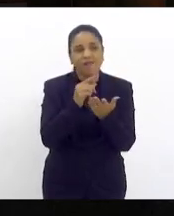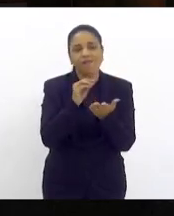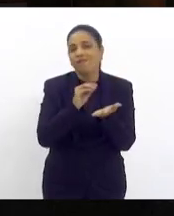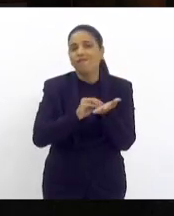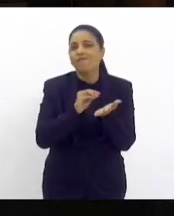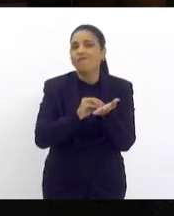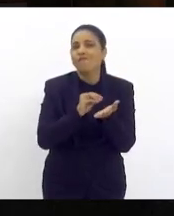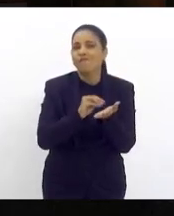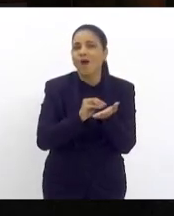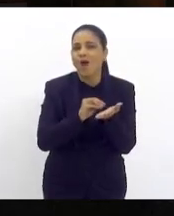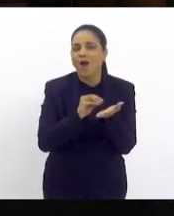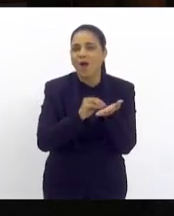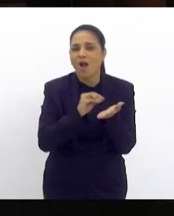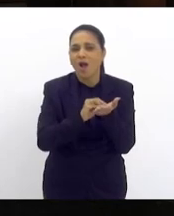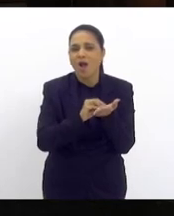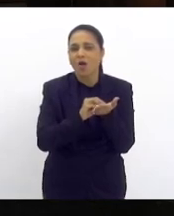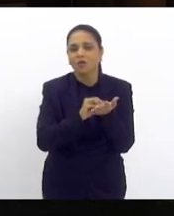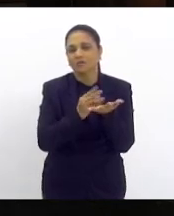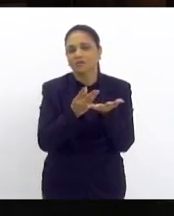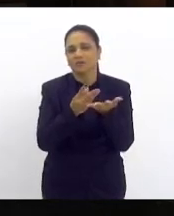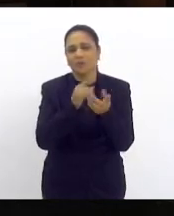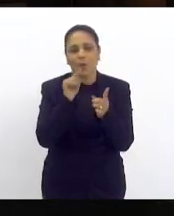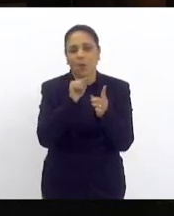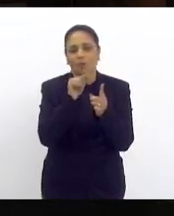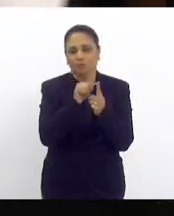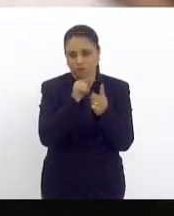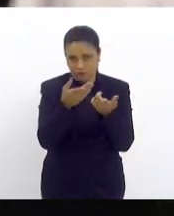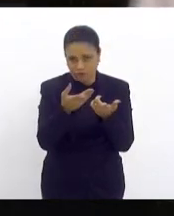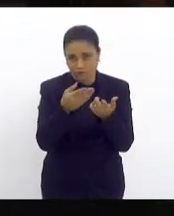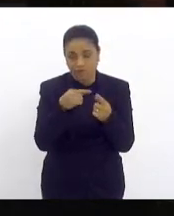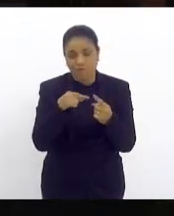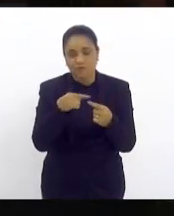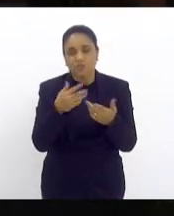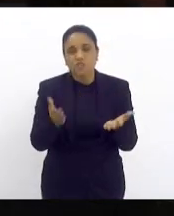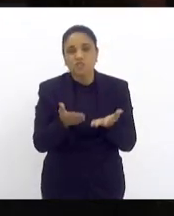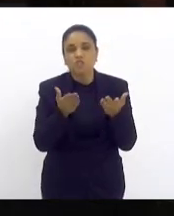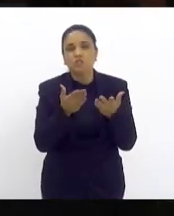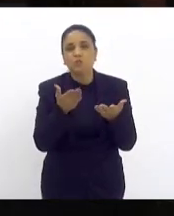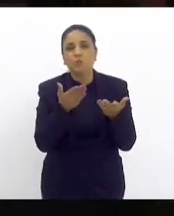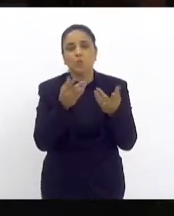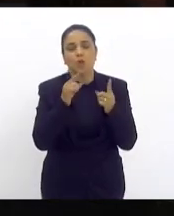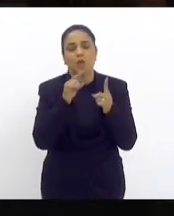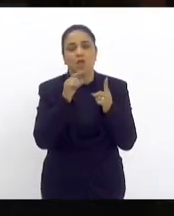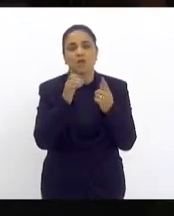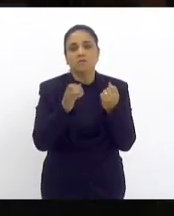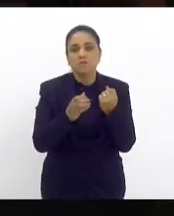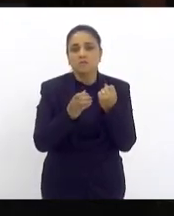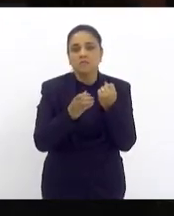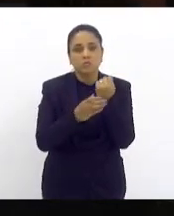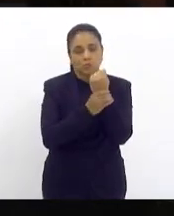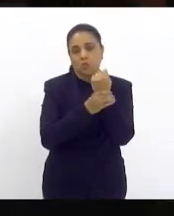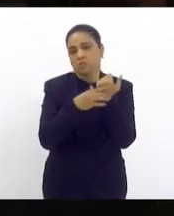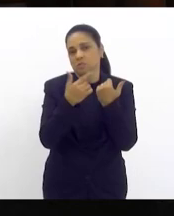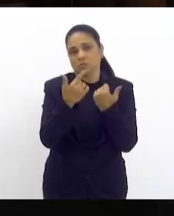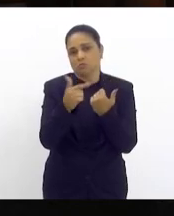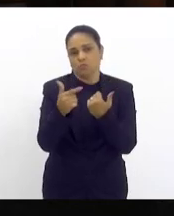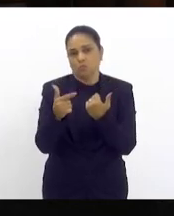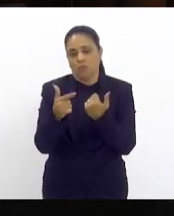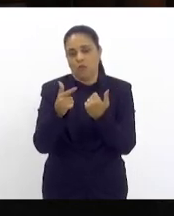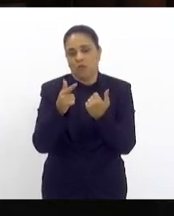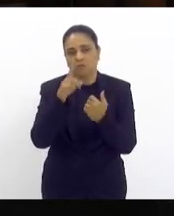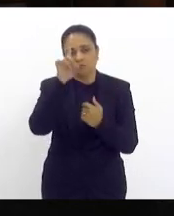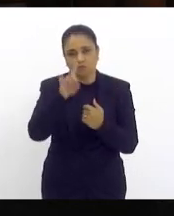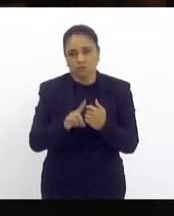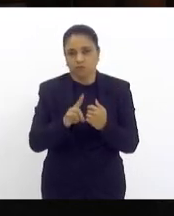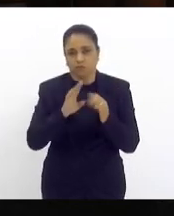e que na verdade estimula a insegurança entre os diretores escolares então há de ser ter muito